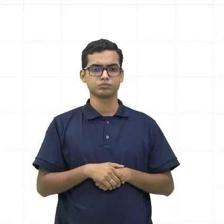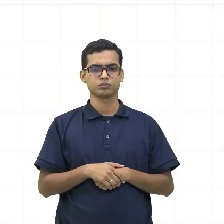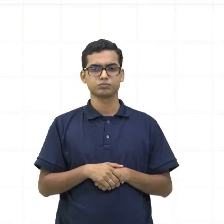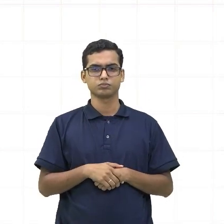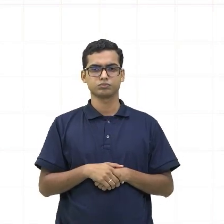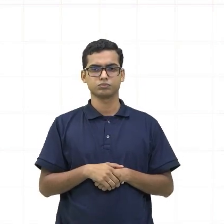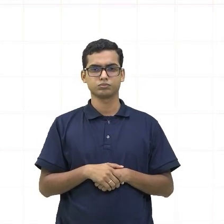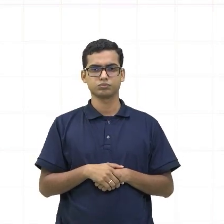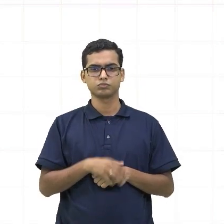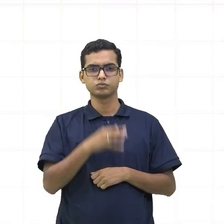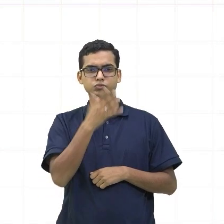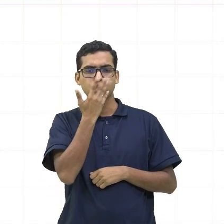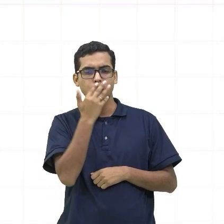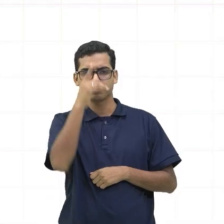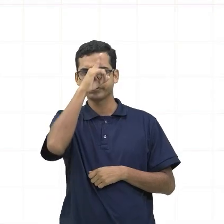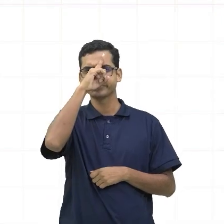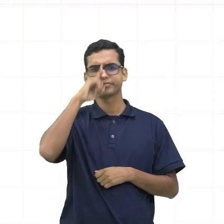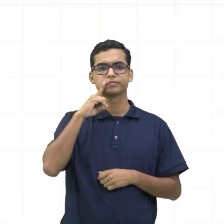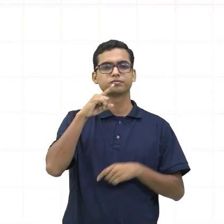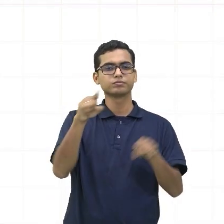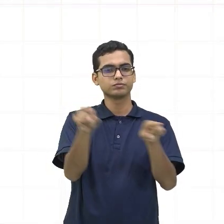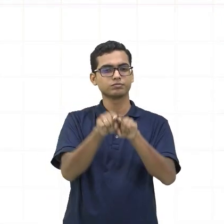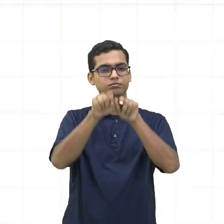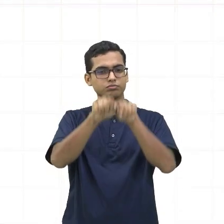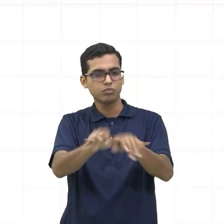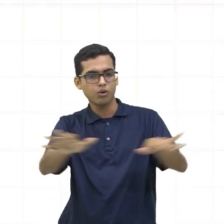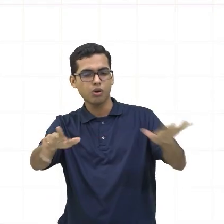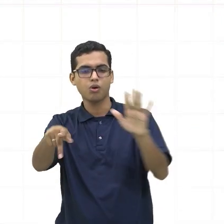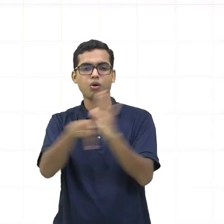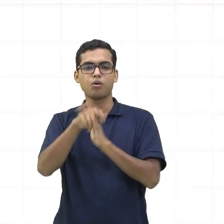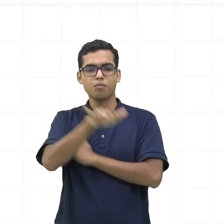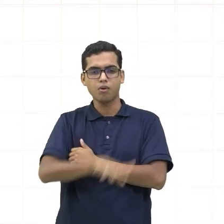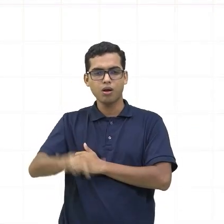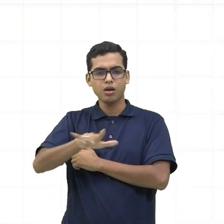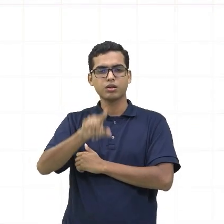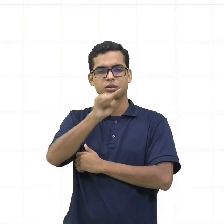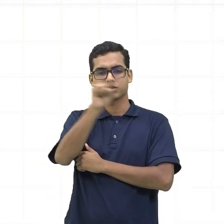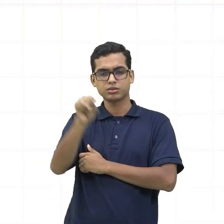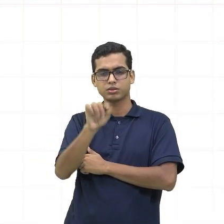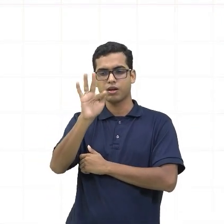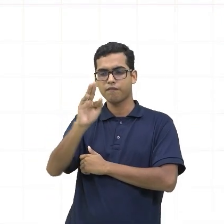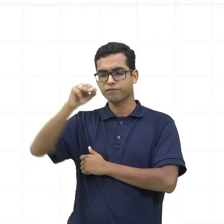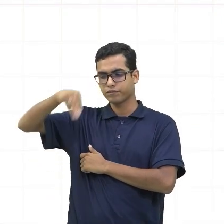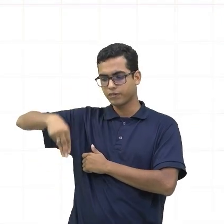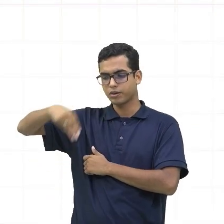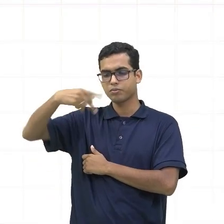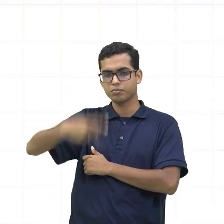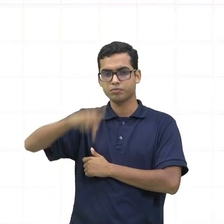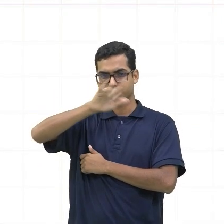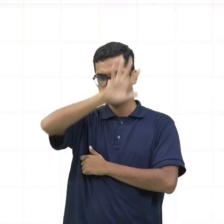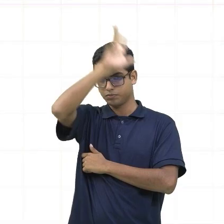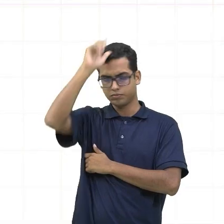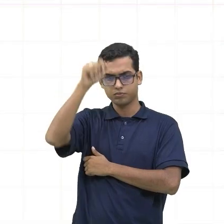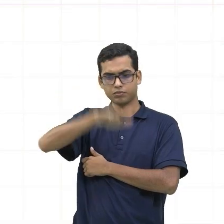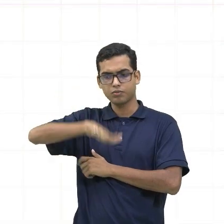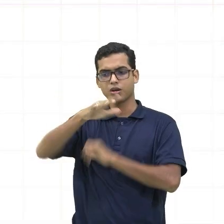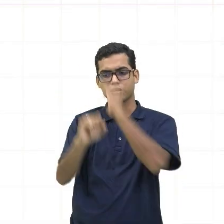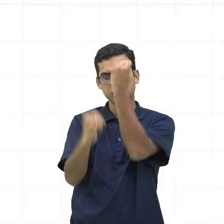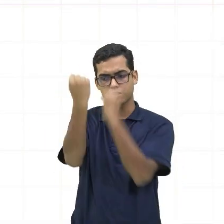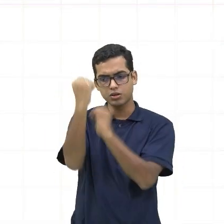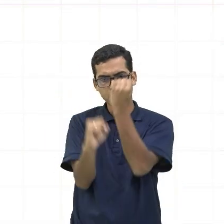amarela, se intensificou com a Zona Franca de Manaus, onde nós tivemos aí a implantação da Zona Franca de